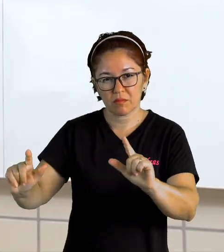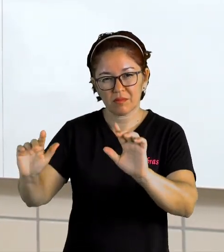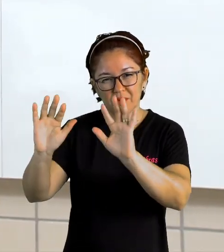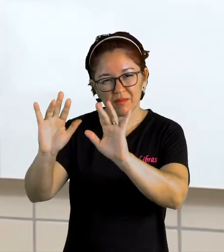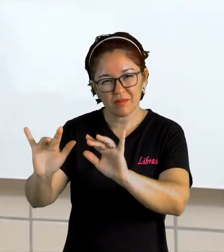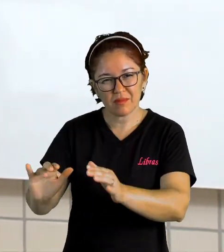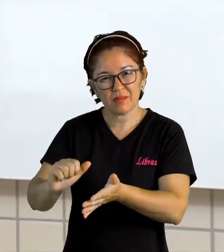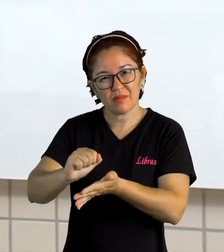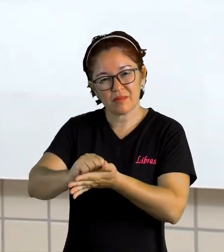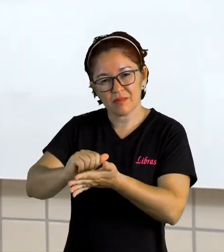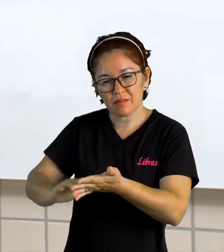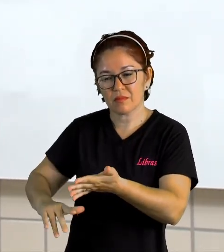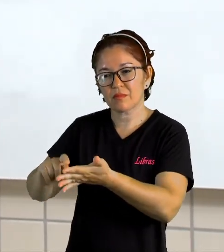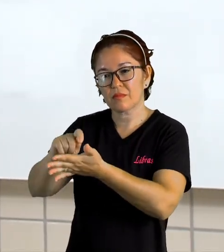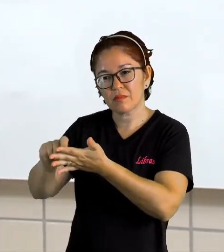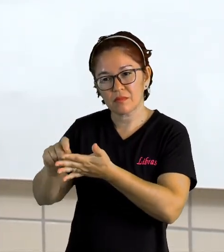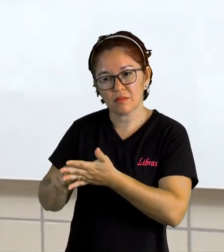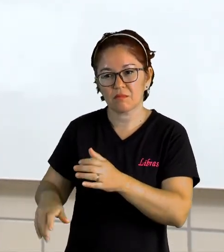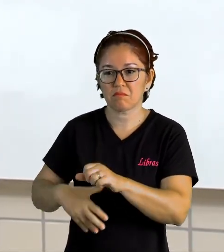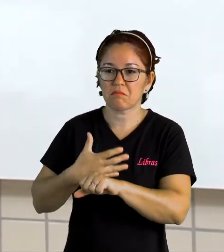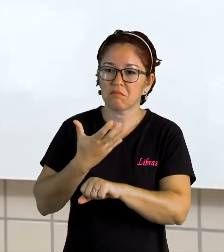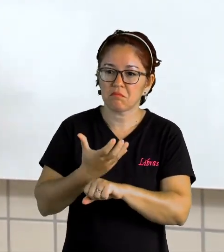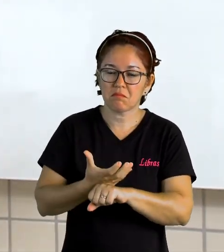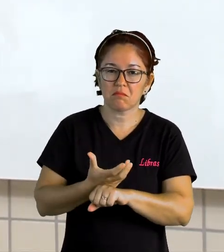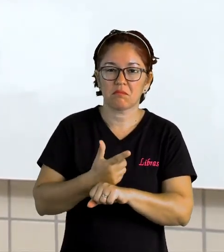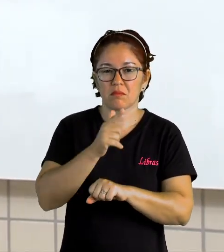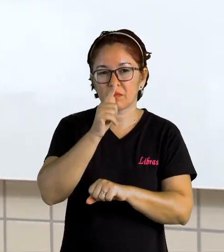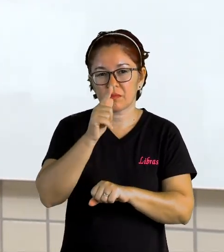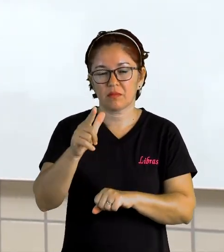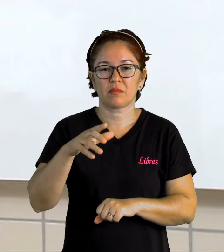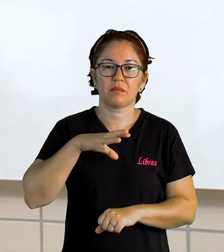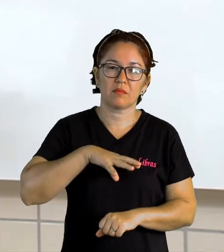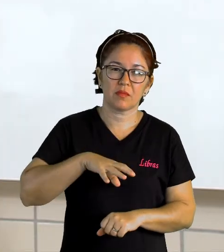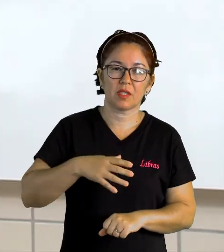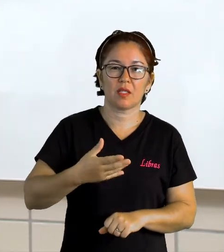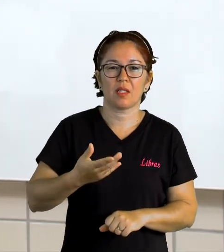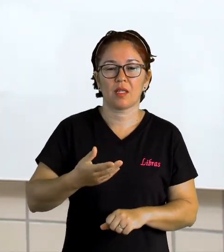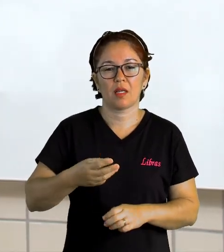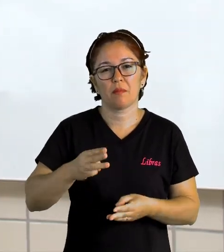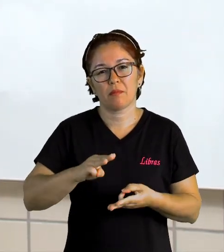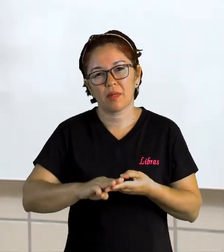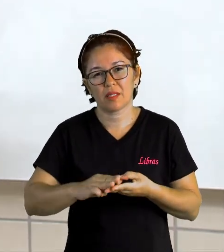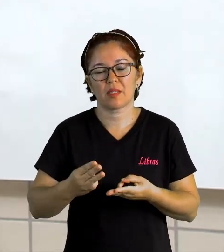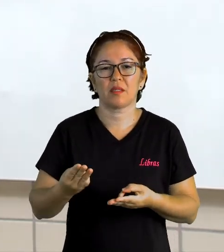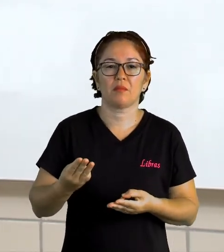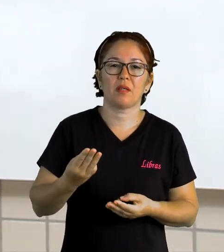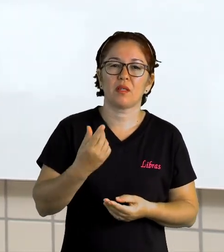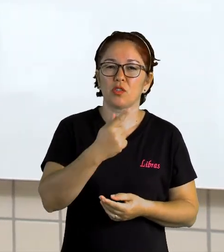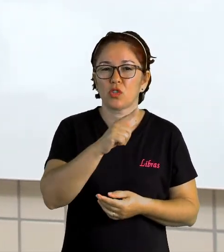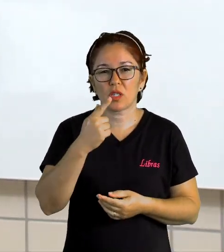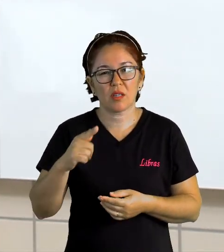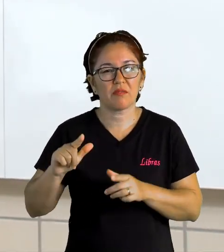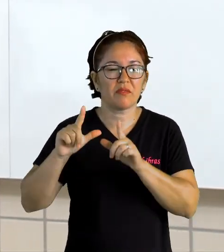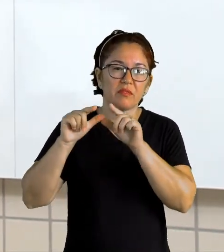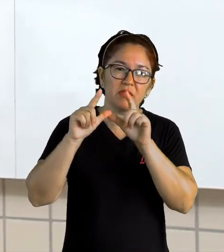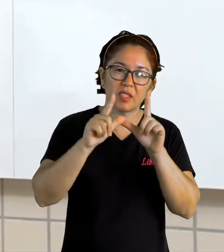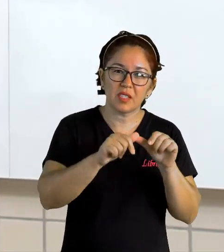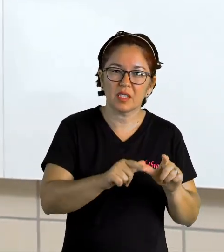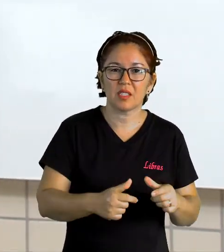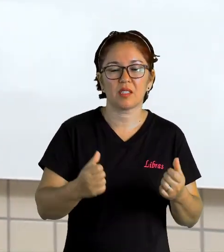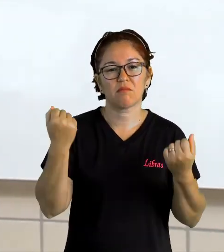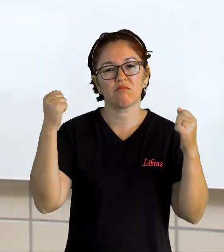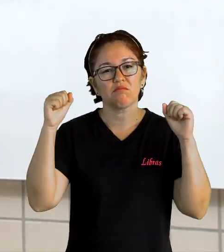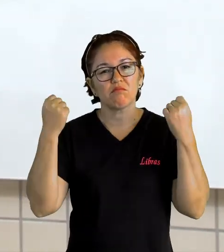outros componentes curriculares como língua portuguesa, matemática, história, geografia, educação física, ciências,